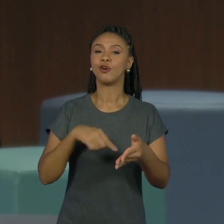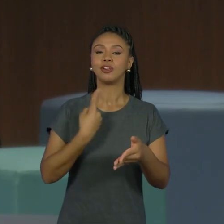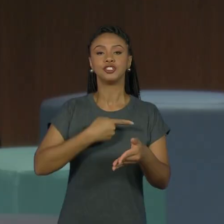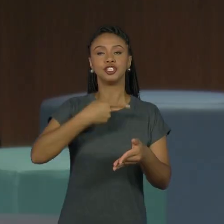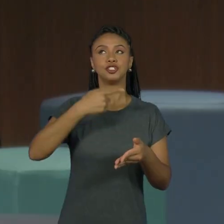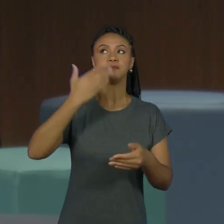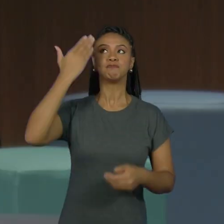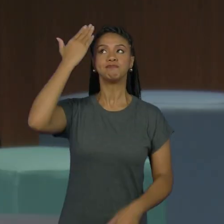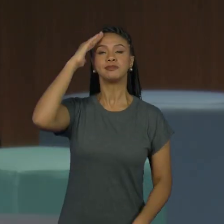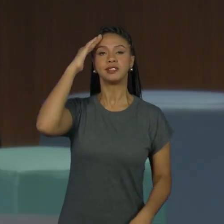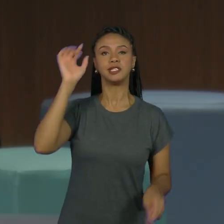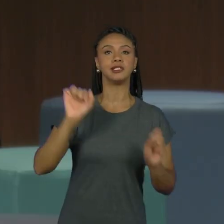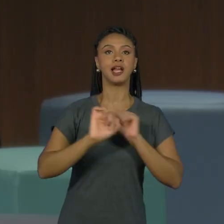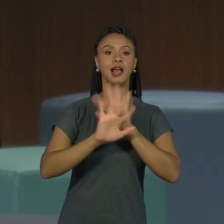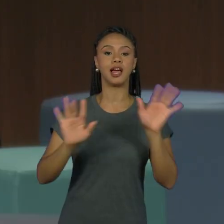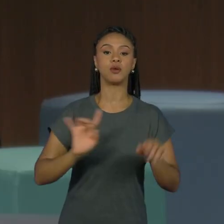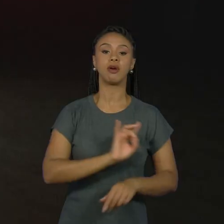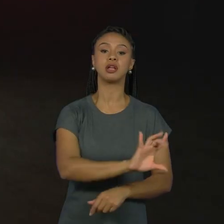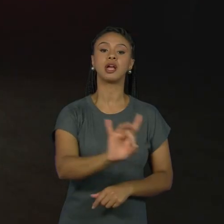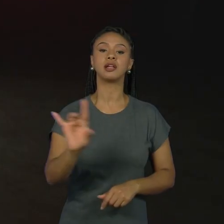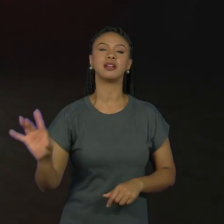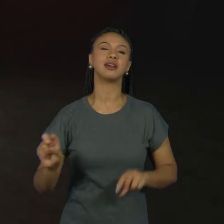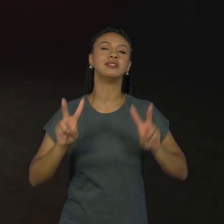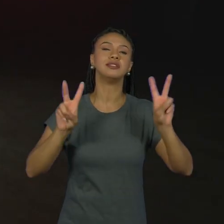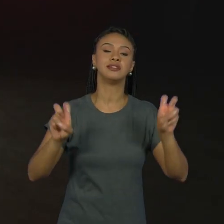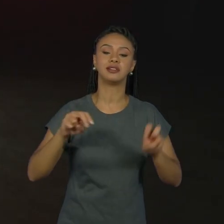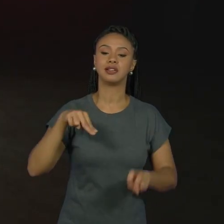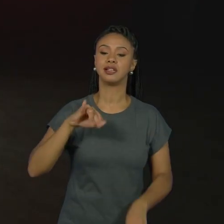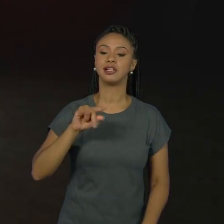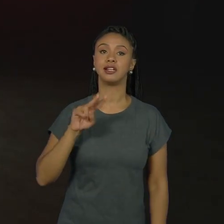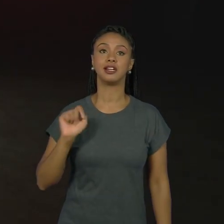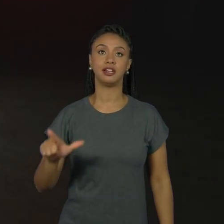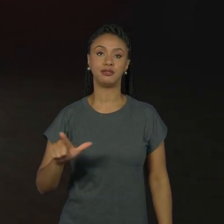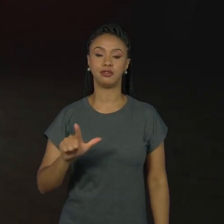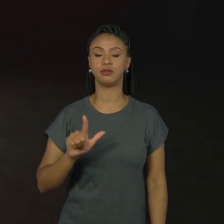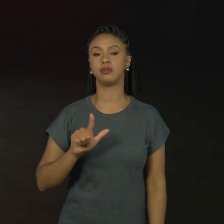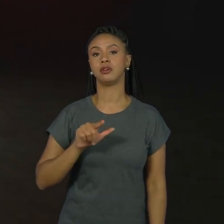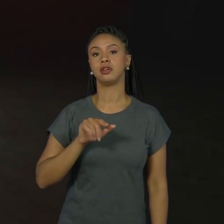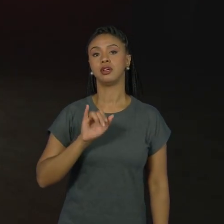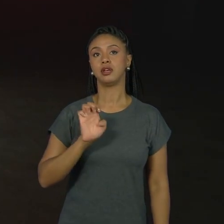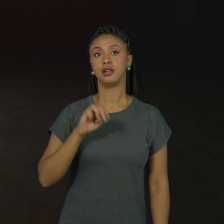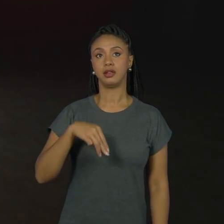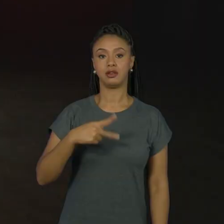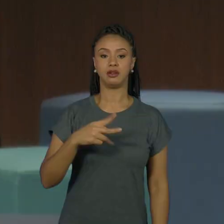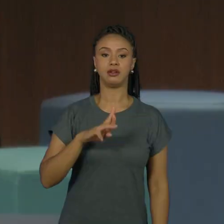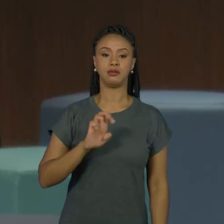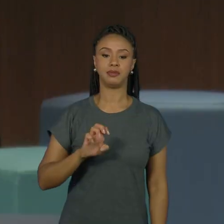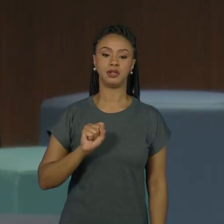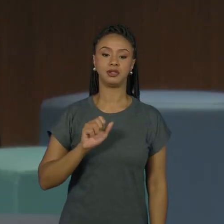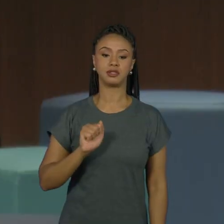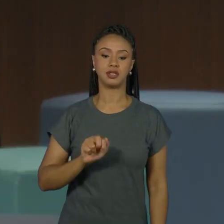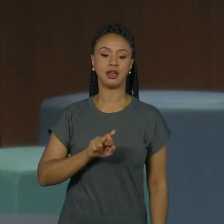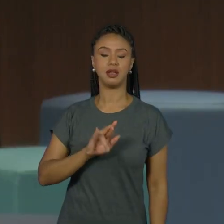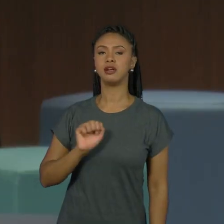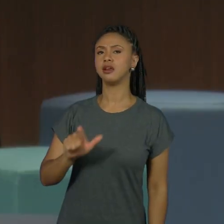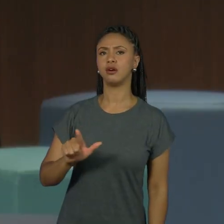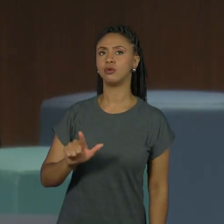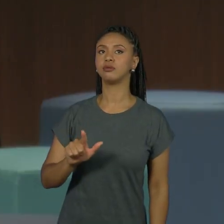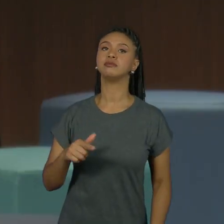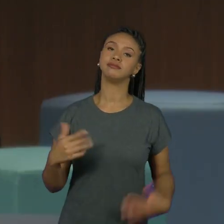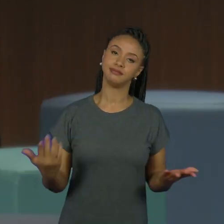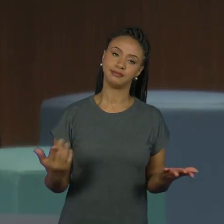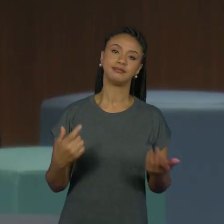processos, dos níveis empresariais, processos e de implementação. Quais são aí a gente